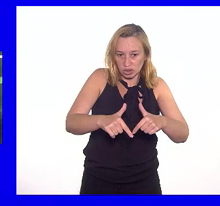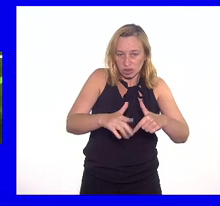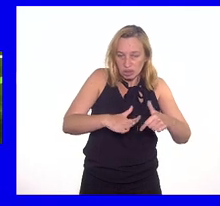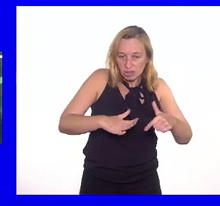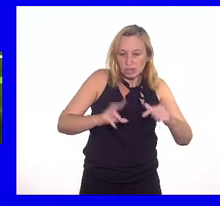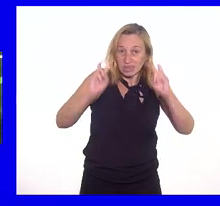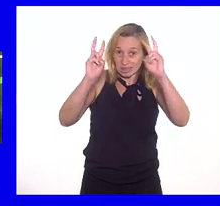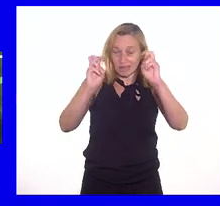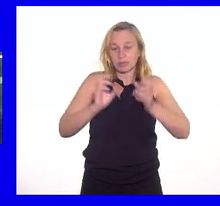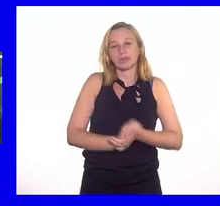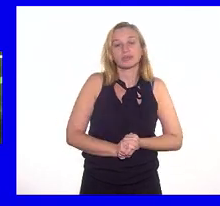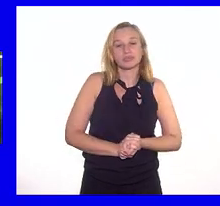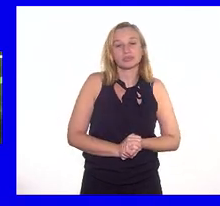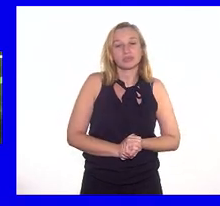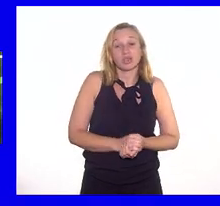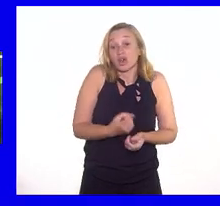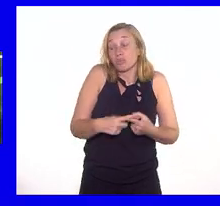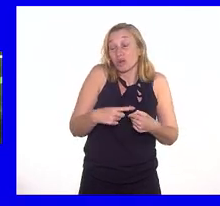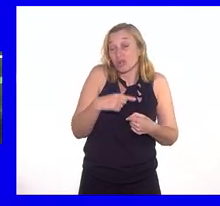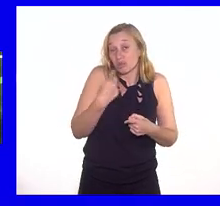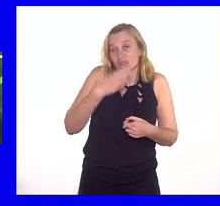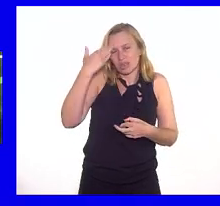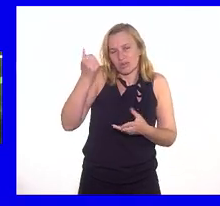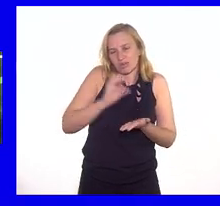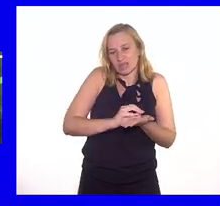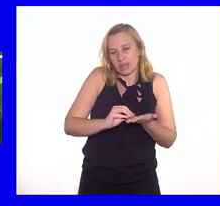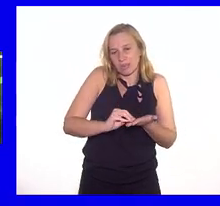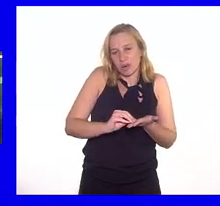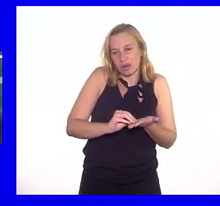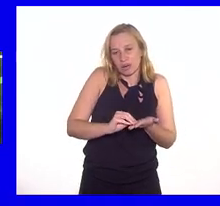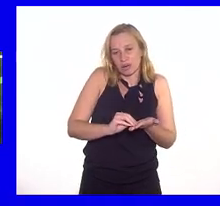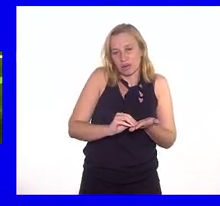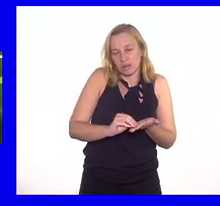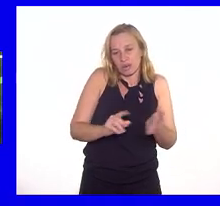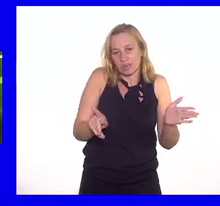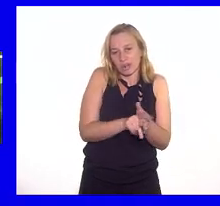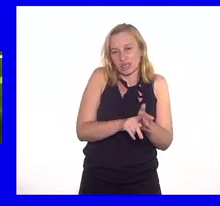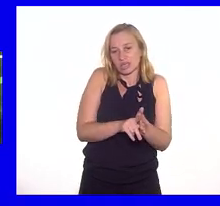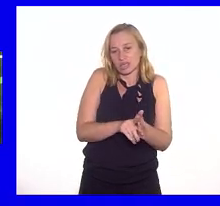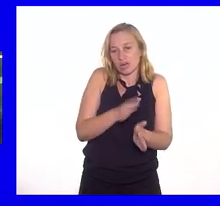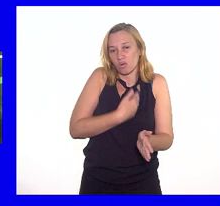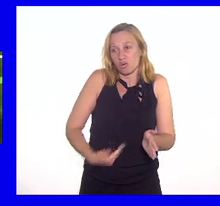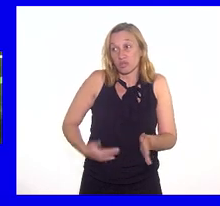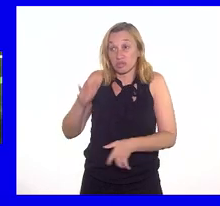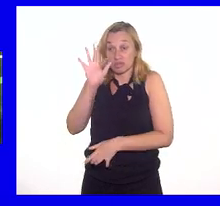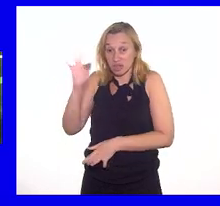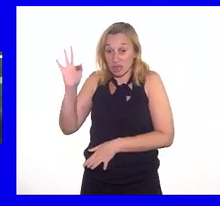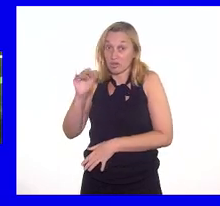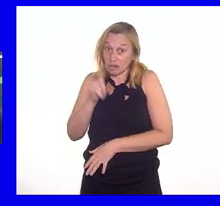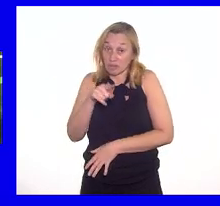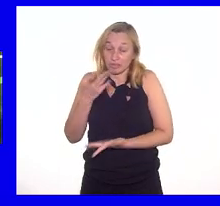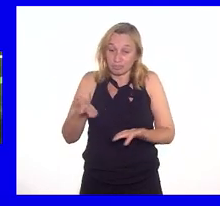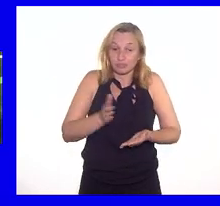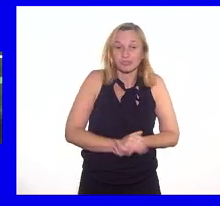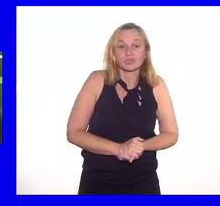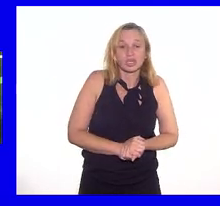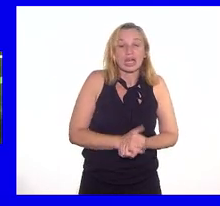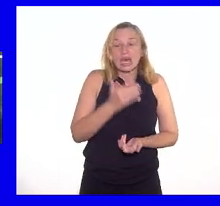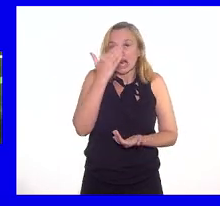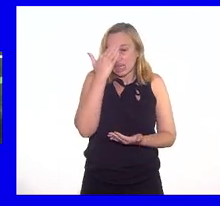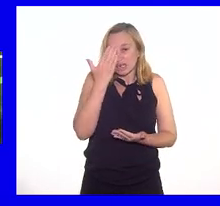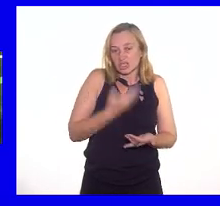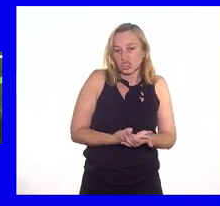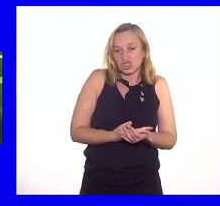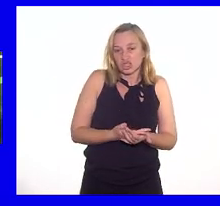nesse tema, porque a gente sabe que essa pauta compete muito ao governo federal, né? Ainda assim, creio que a